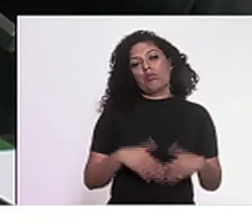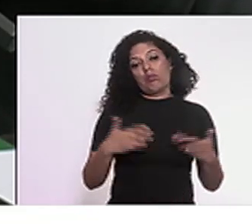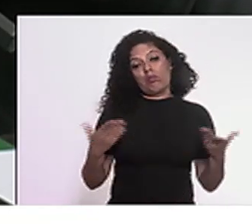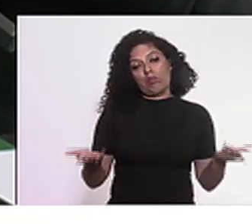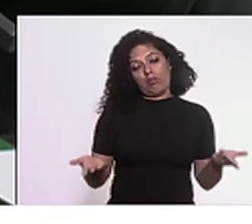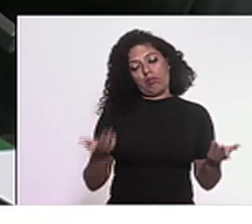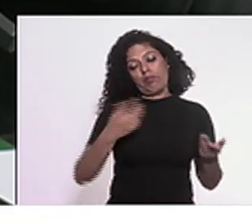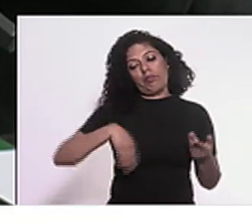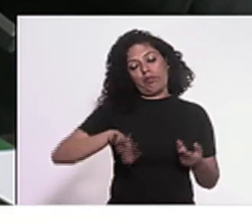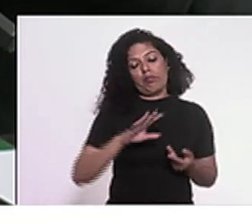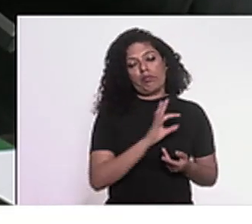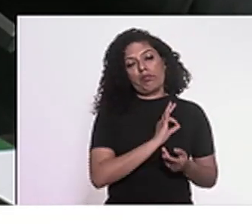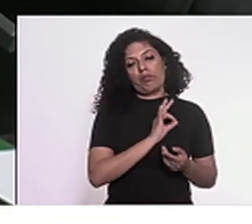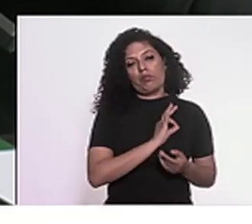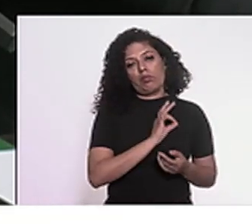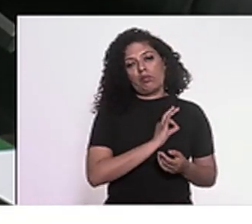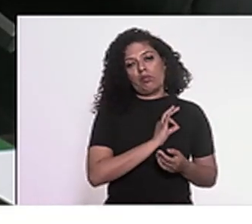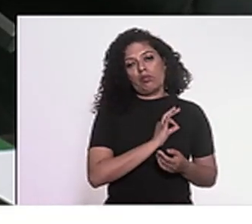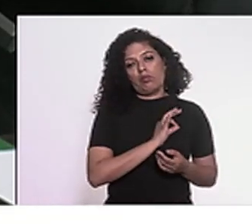Polícia Militar